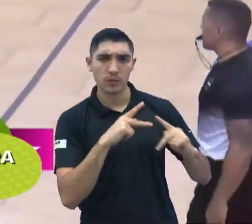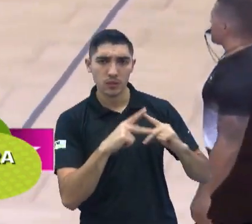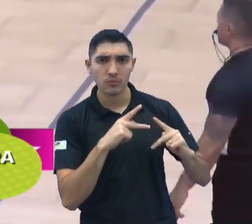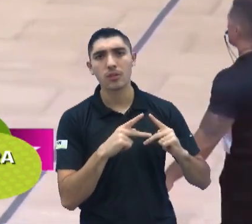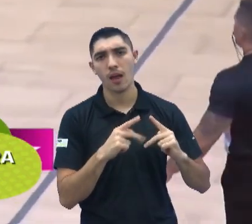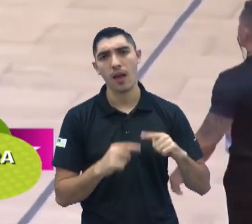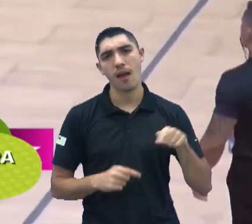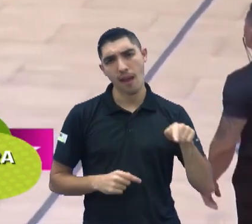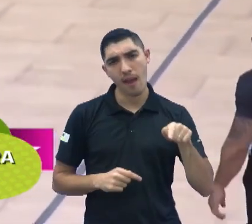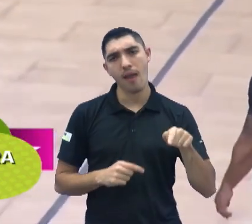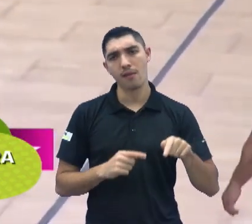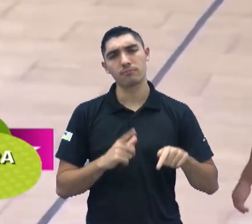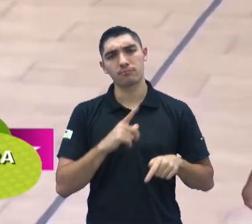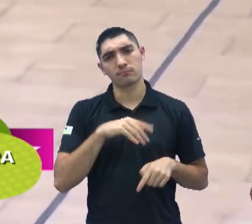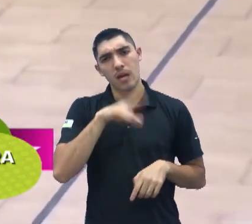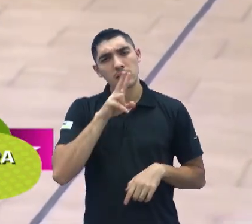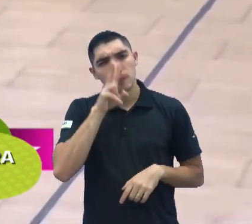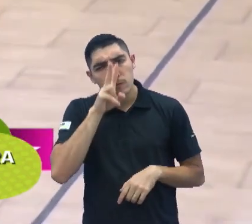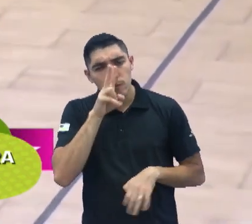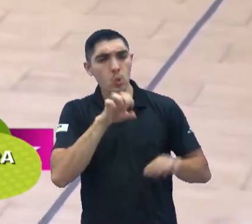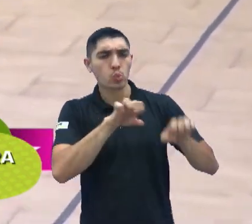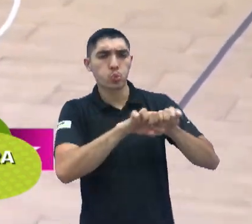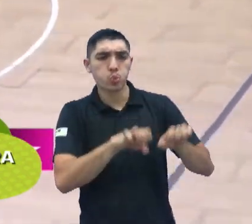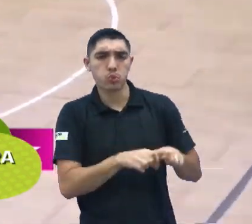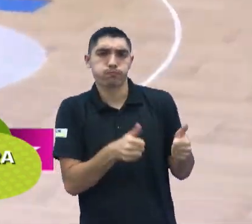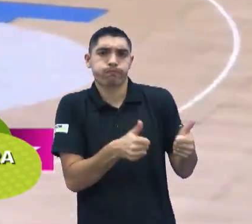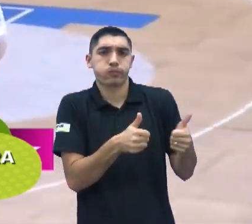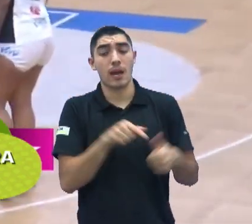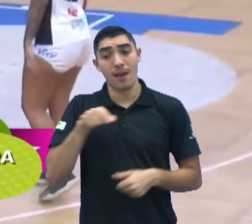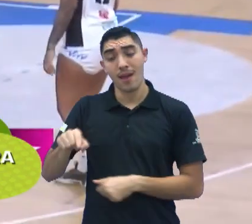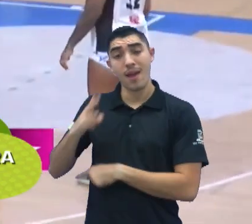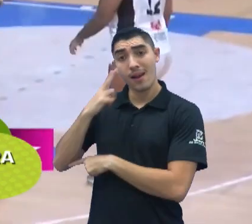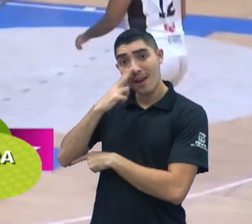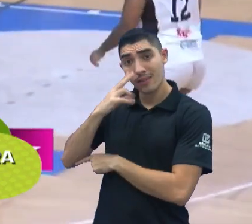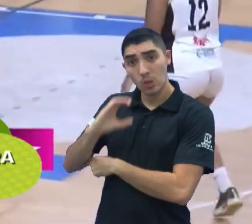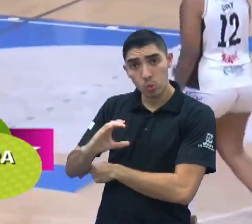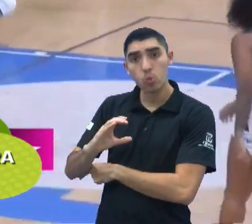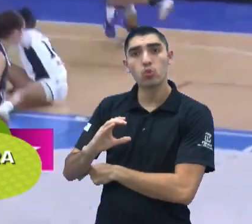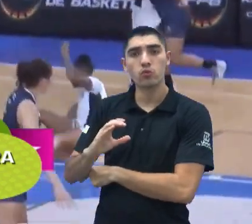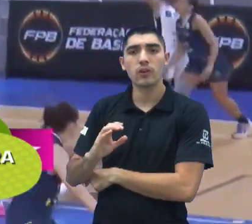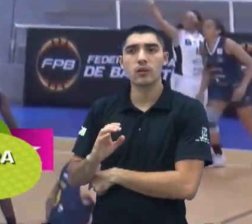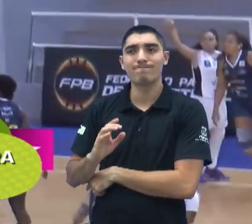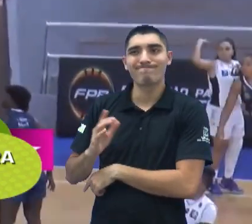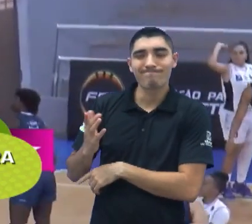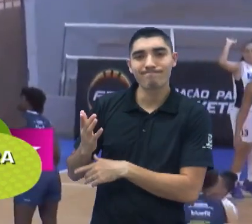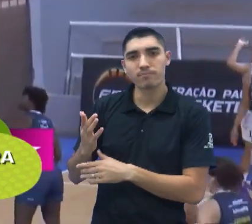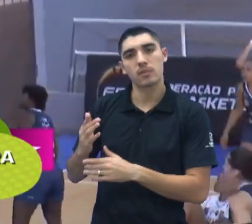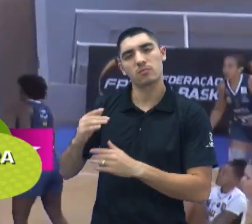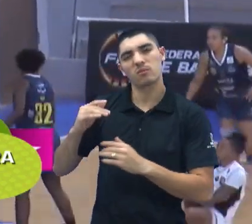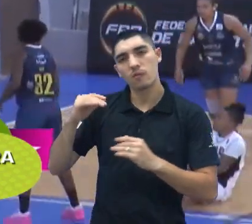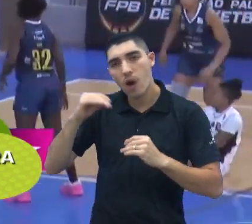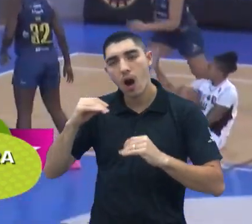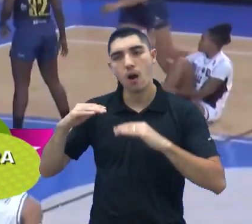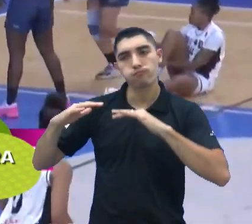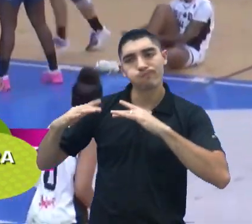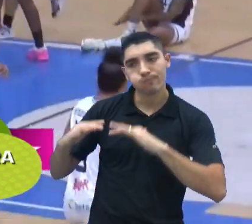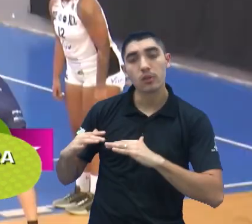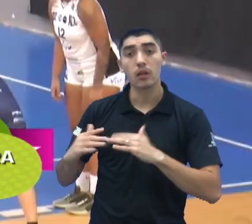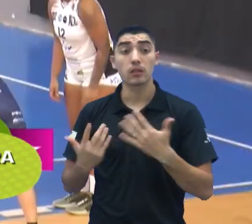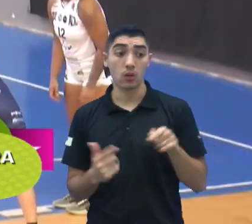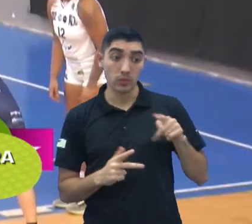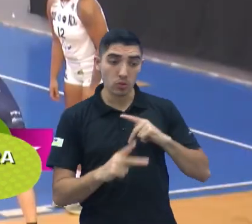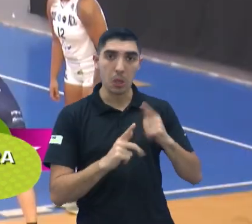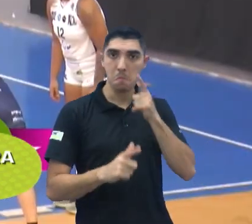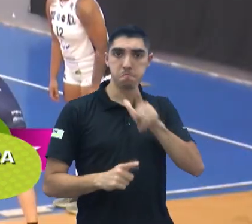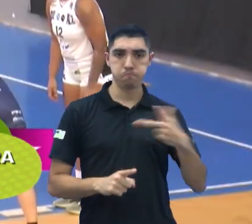mais estruturada em relação ao Catanduva. O Catanduva joga com as armas que tem e o São José fez aquilo que se esperava, ganhou e ganhou bem,